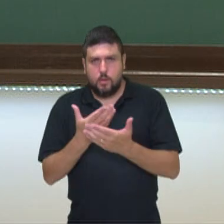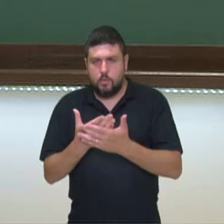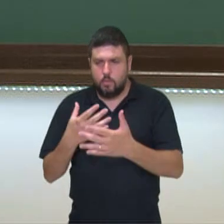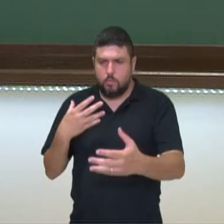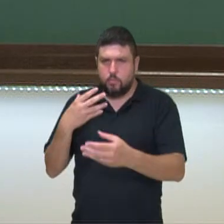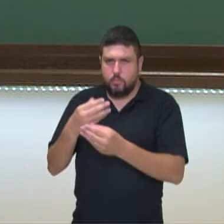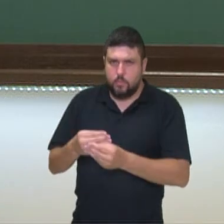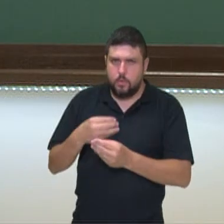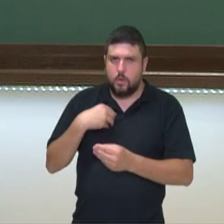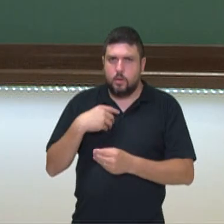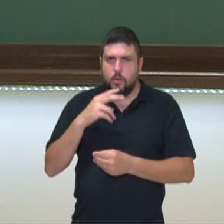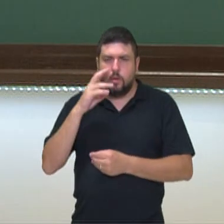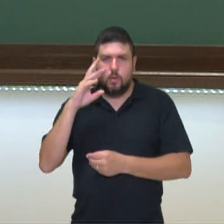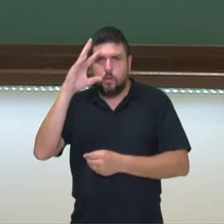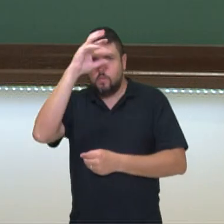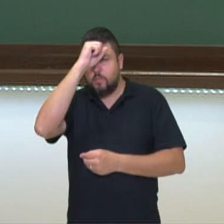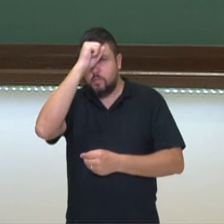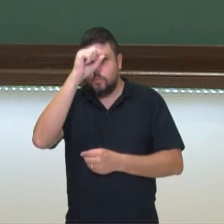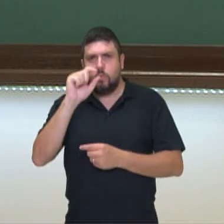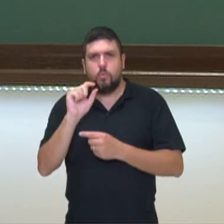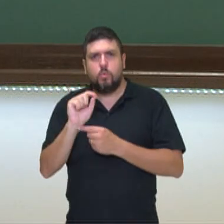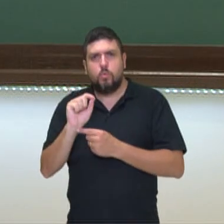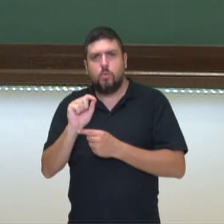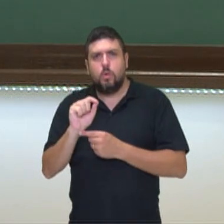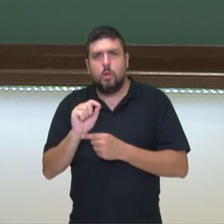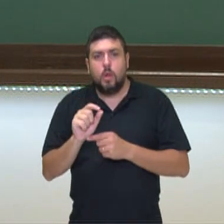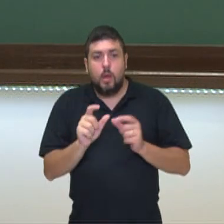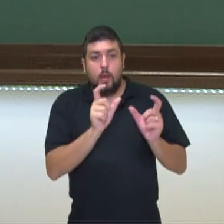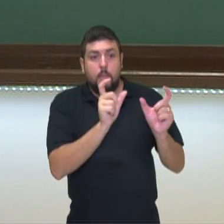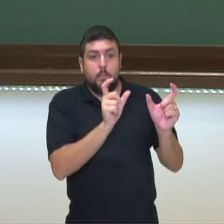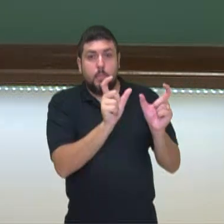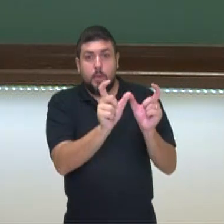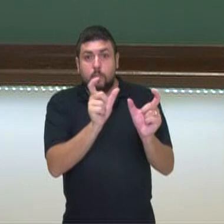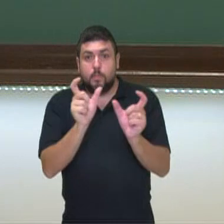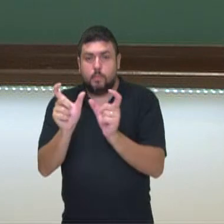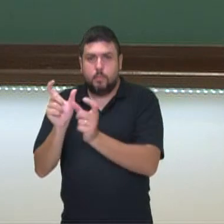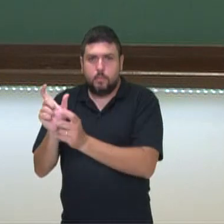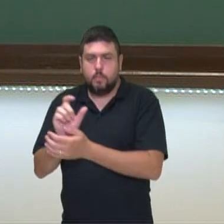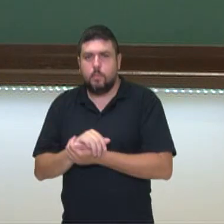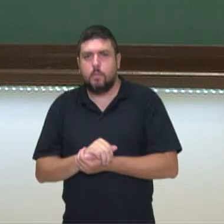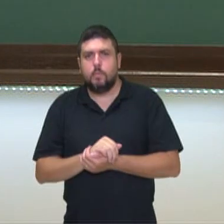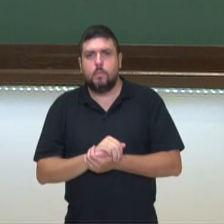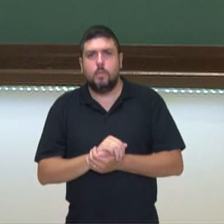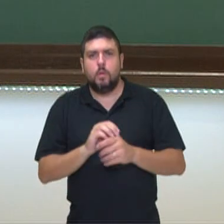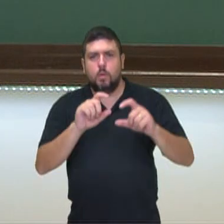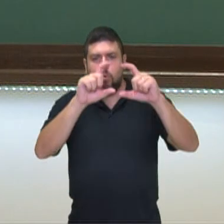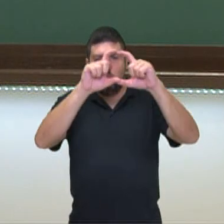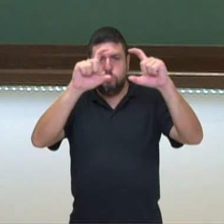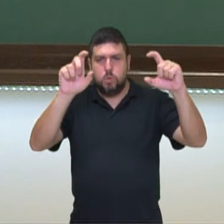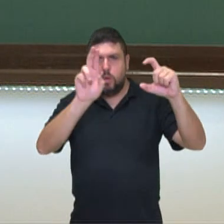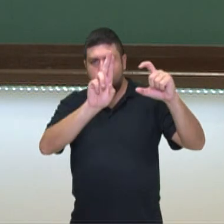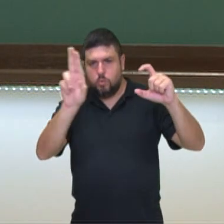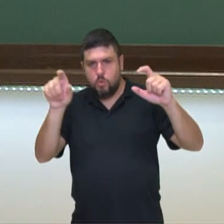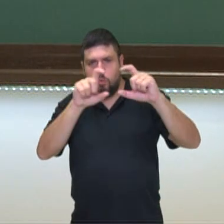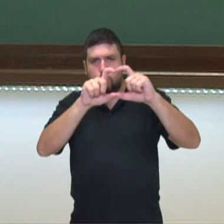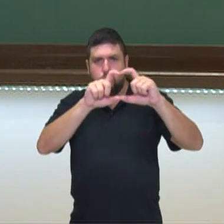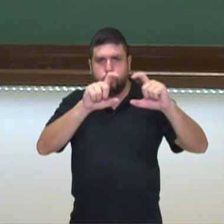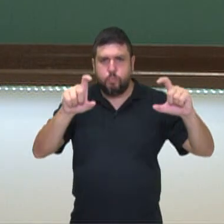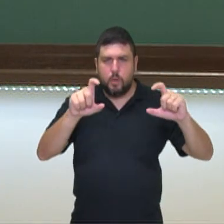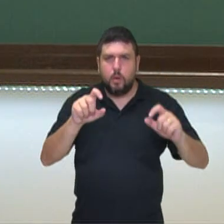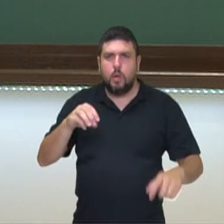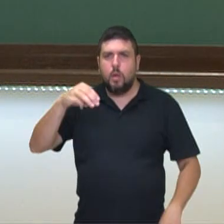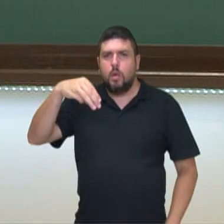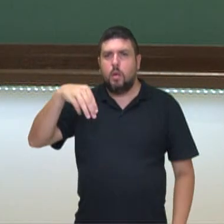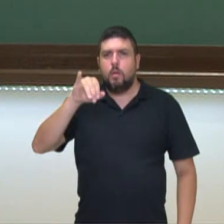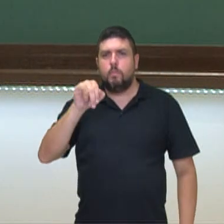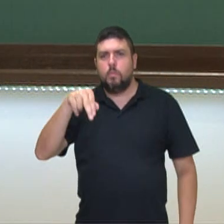hoje também foi o quê? Os termos da subtração. Minuendo, subtraindo, são os termos que estão